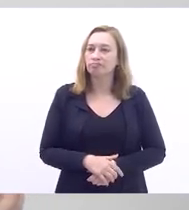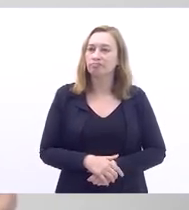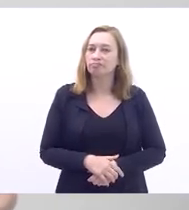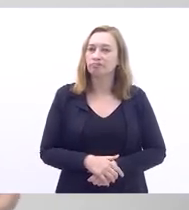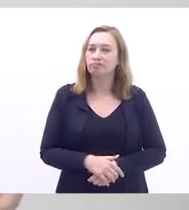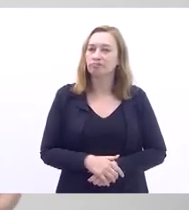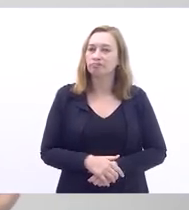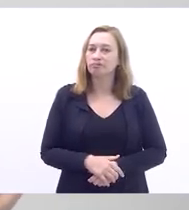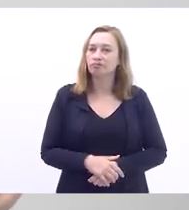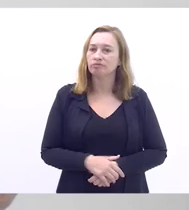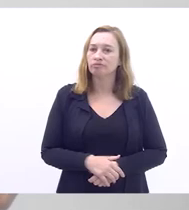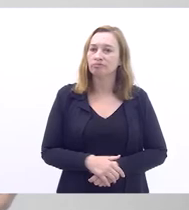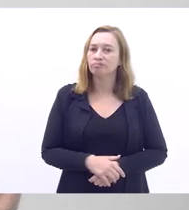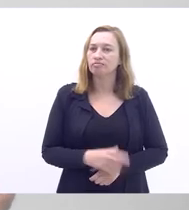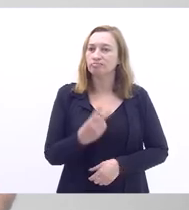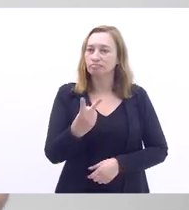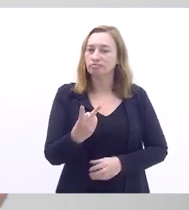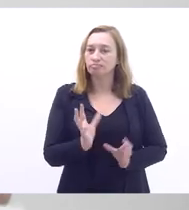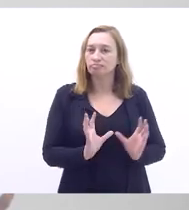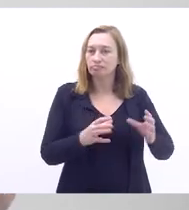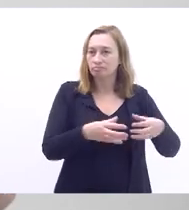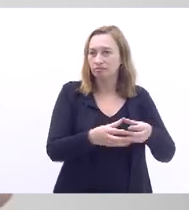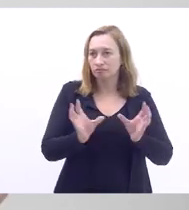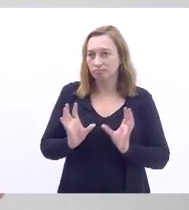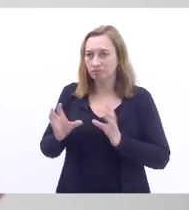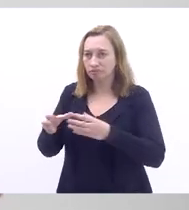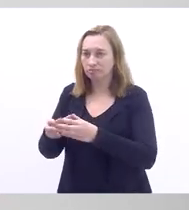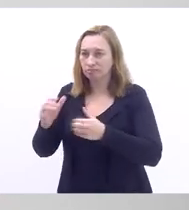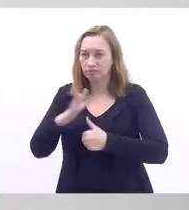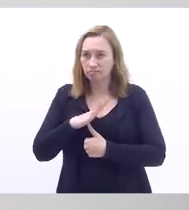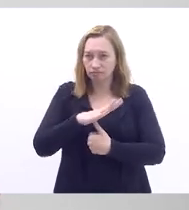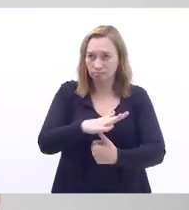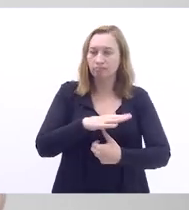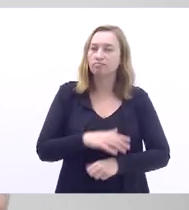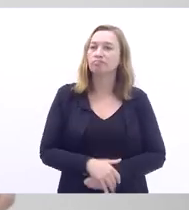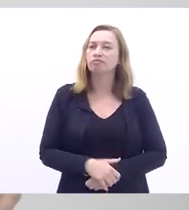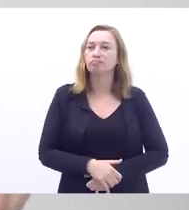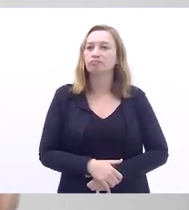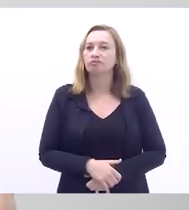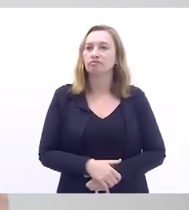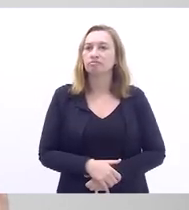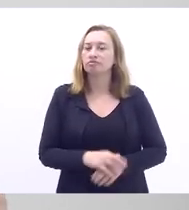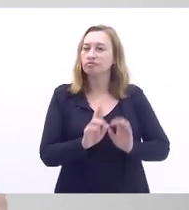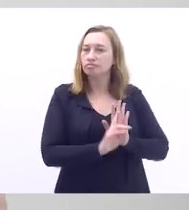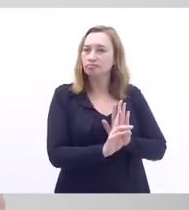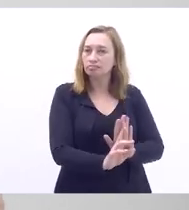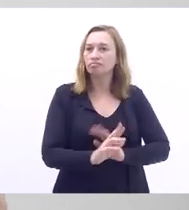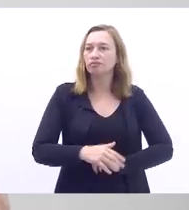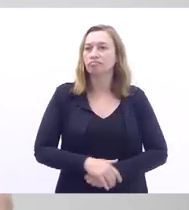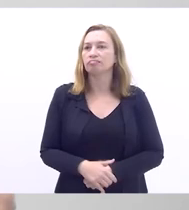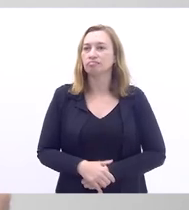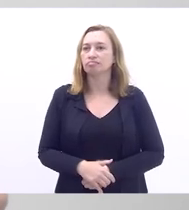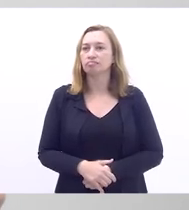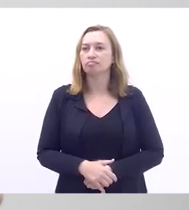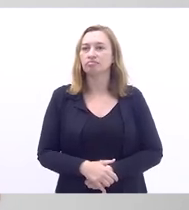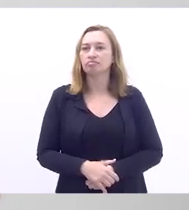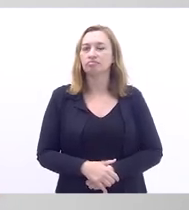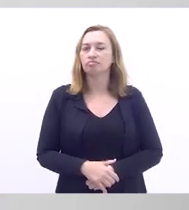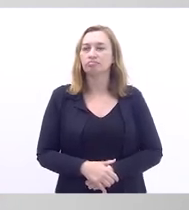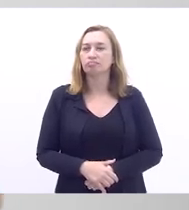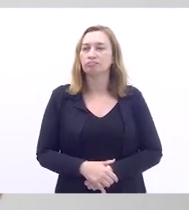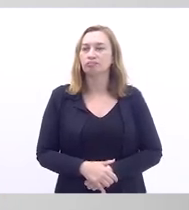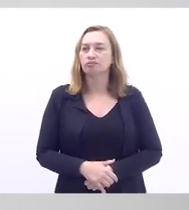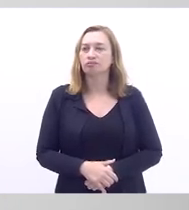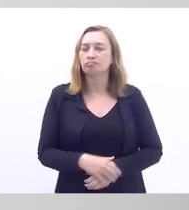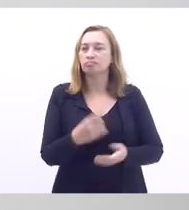insistência dentre as duas comissões a Reitoria e as representações tentando agendar